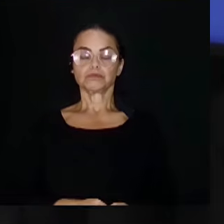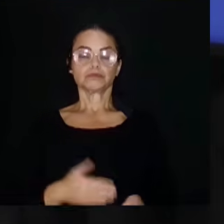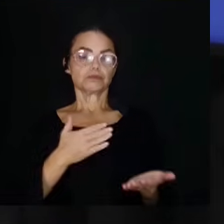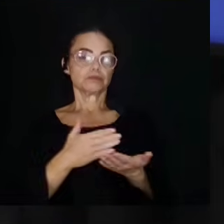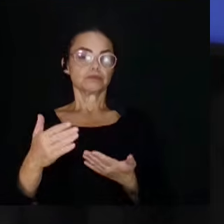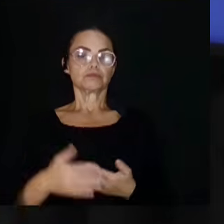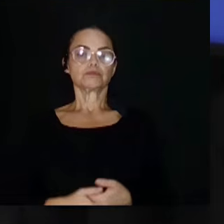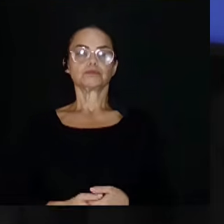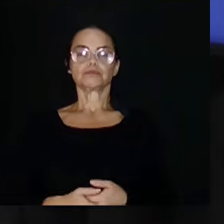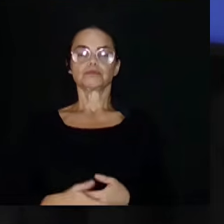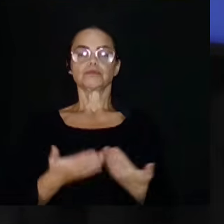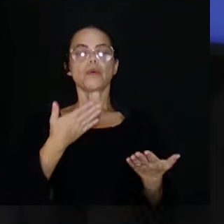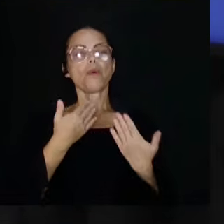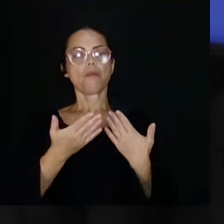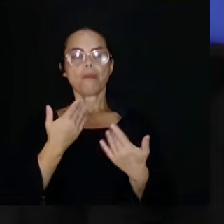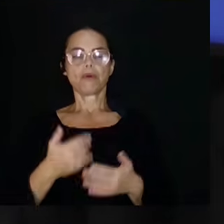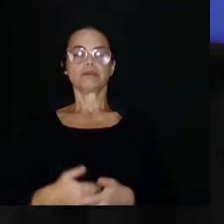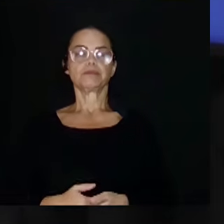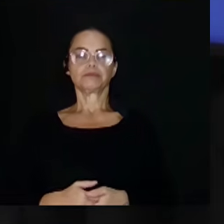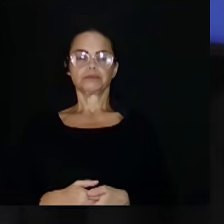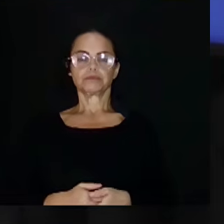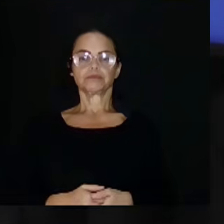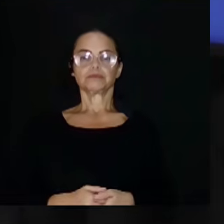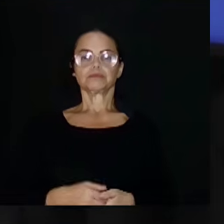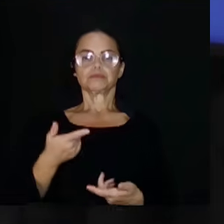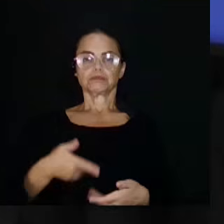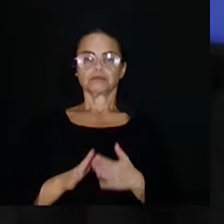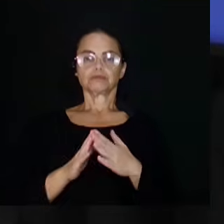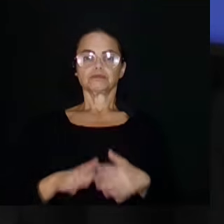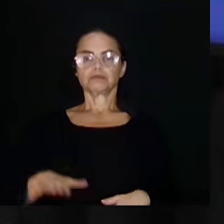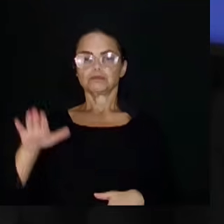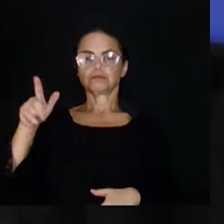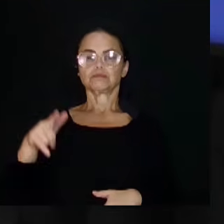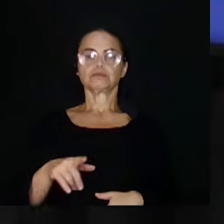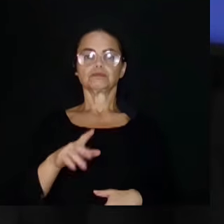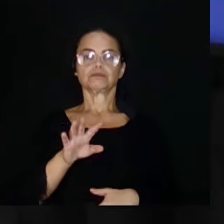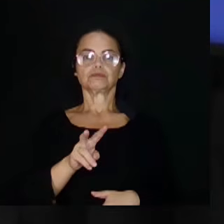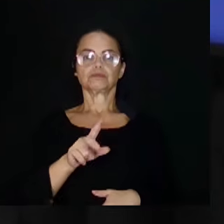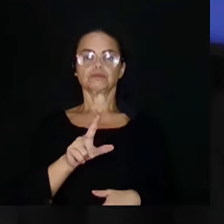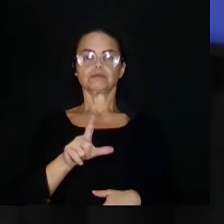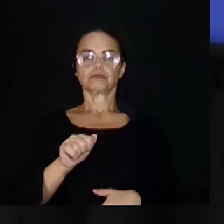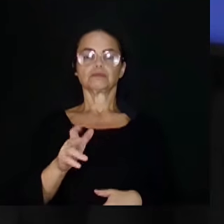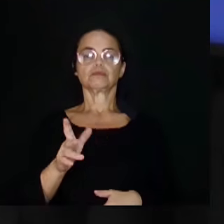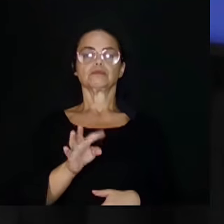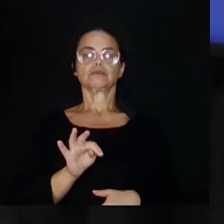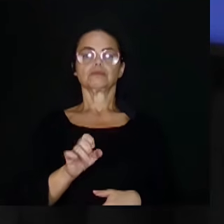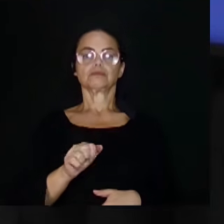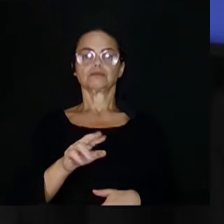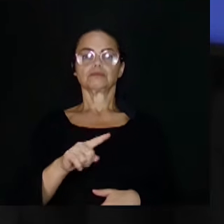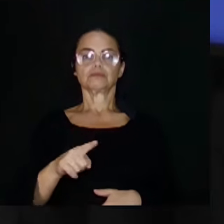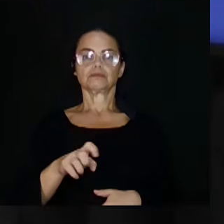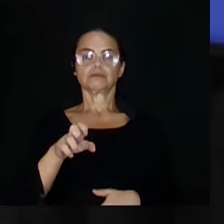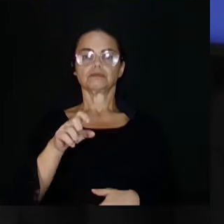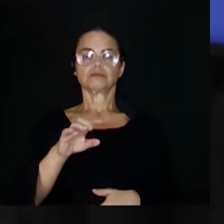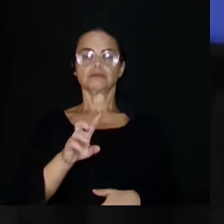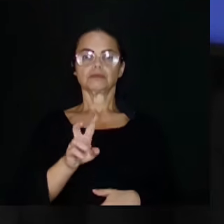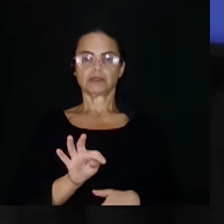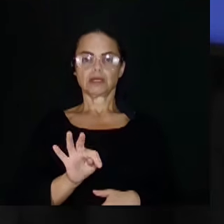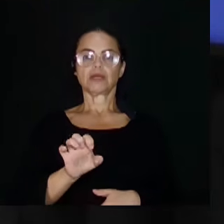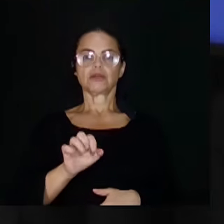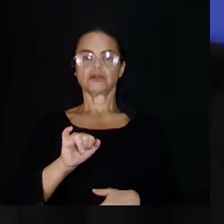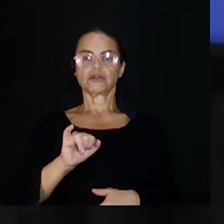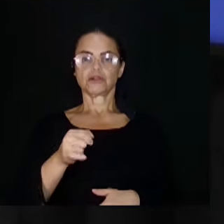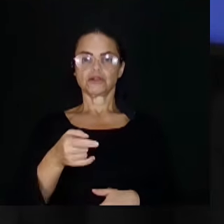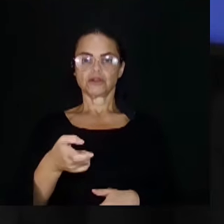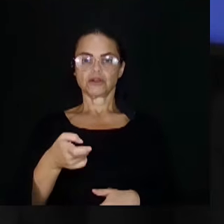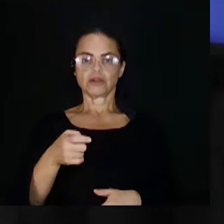Tereza. Você nasceu e cresceu na Vila Teixeira, certo? Isso. Território marcante da identidade negra aqui